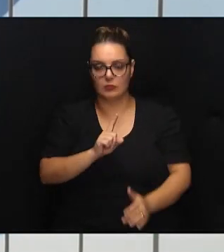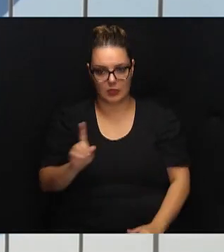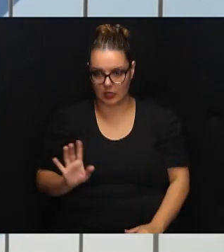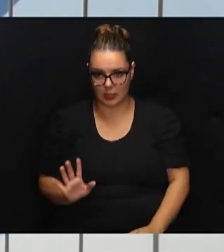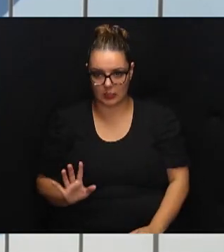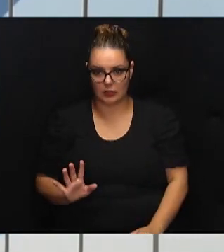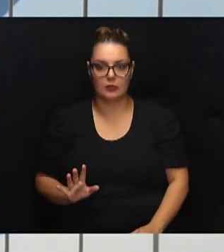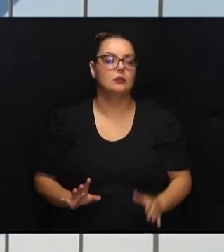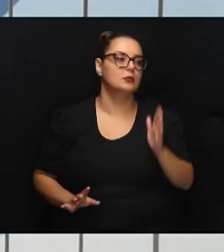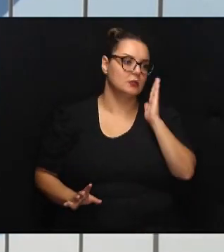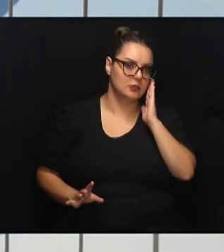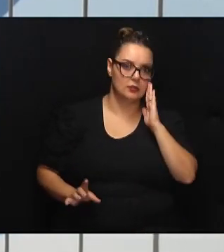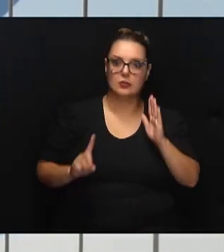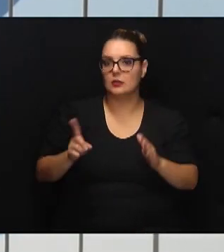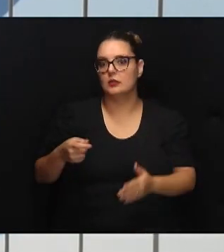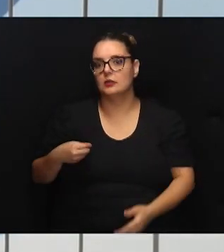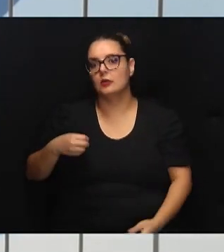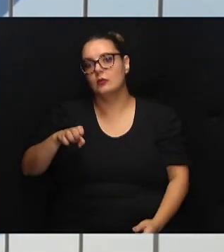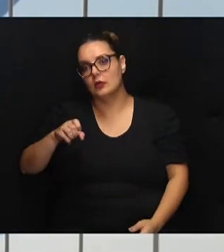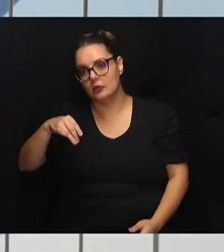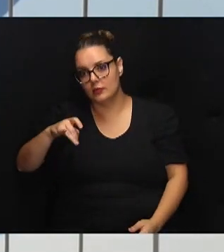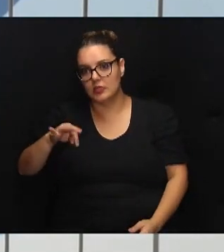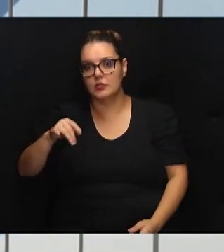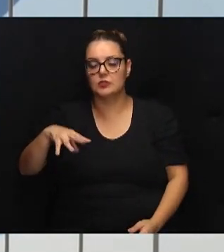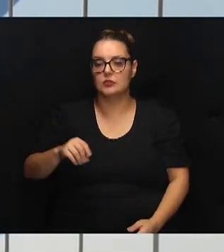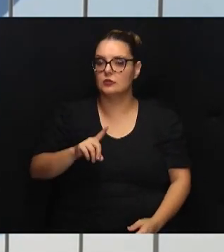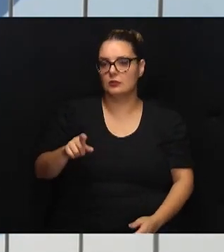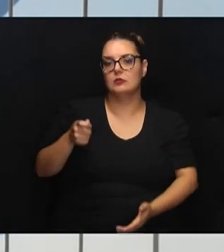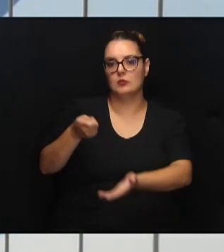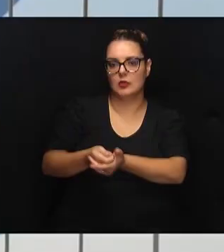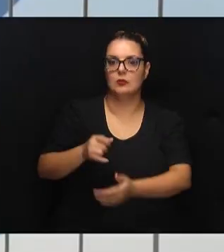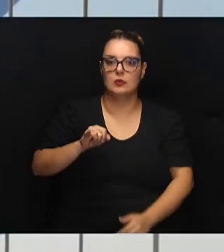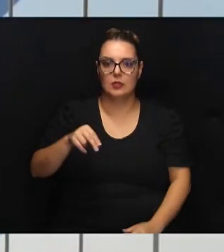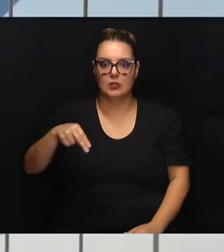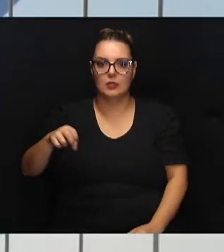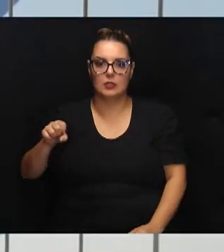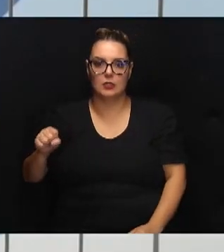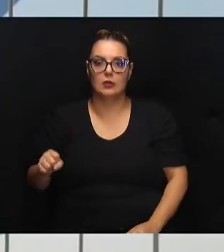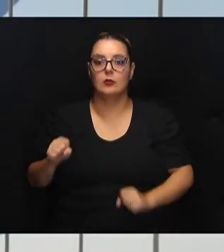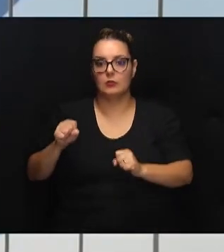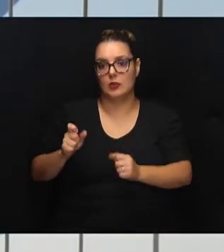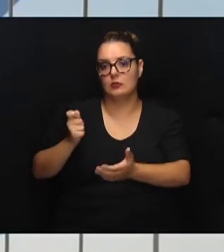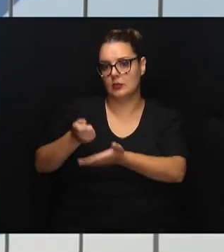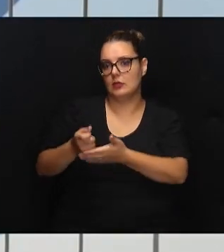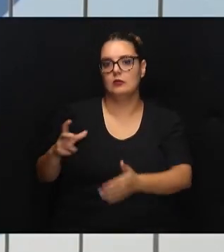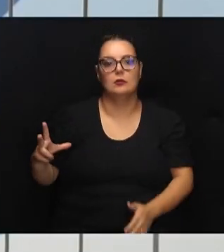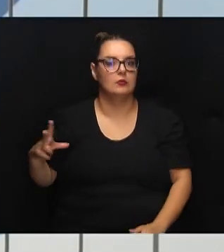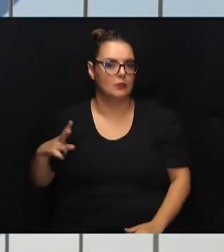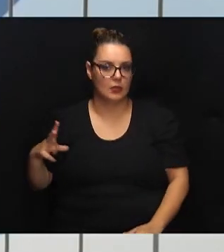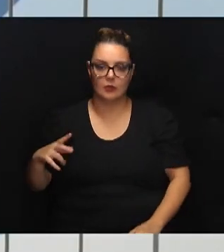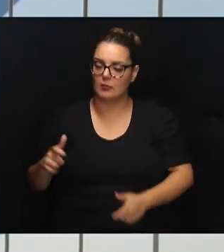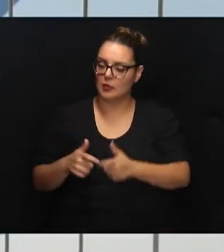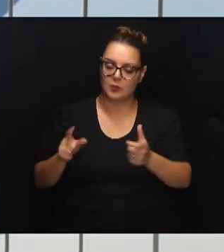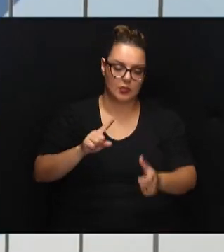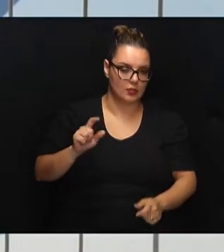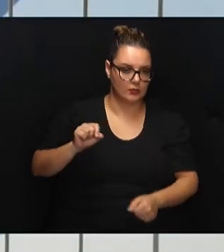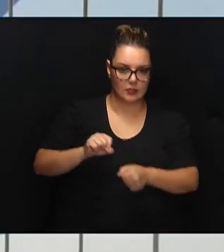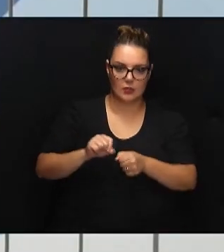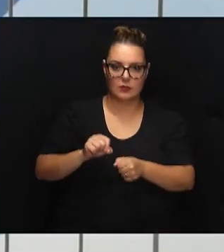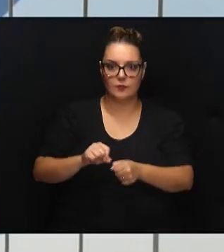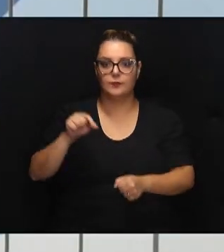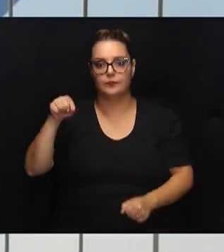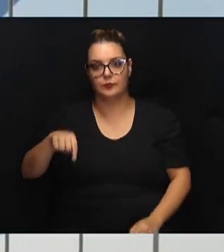E aí, ela não emitindo, ela não está contribuindo para a INSS, claro que ela pode fazer uma contribuição individual, mas a maioria não acontece, e aí por